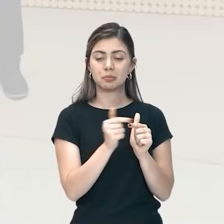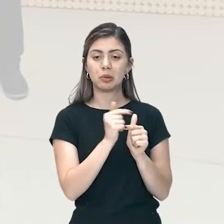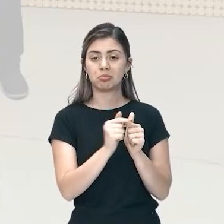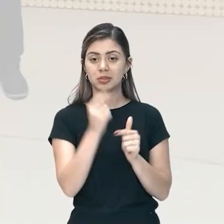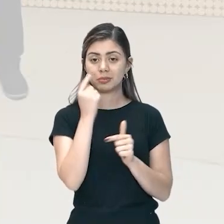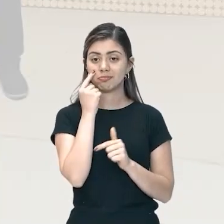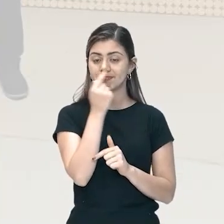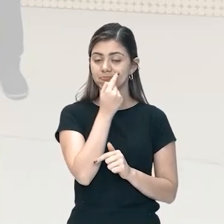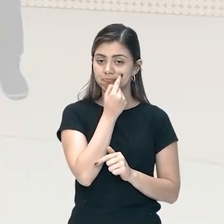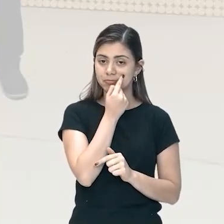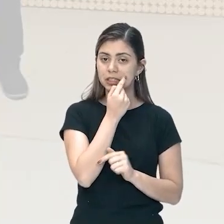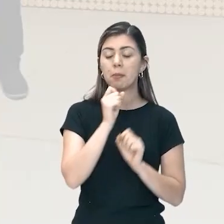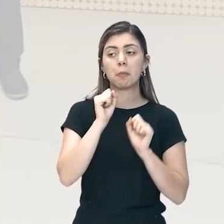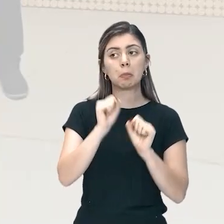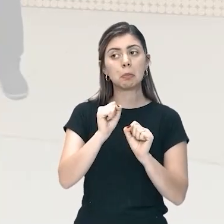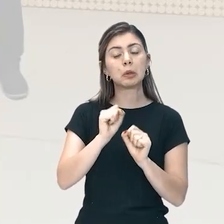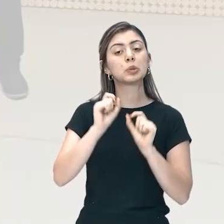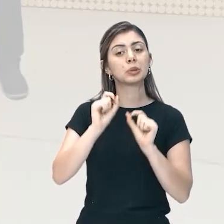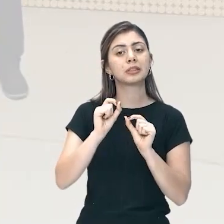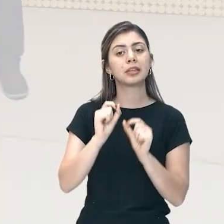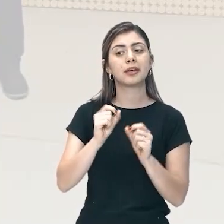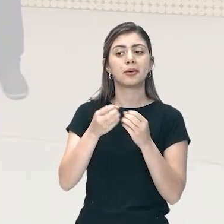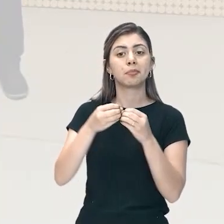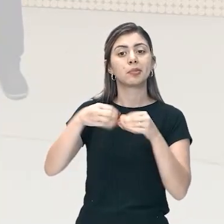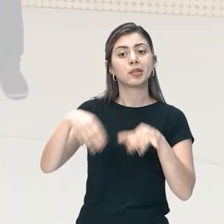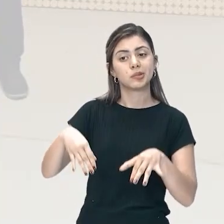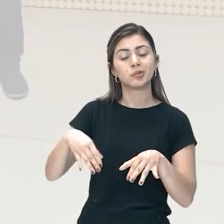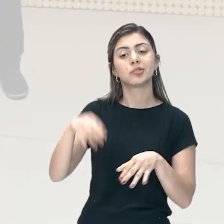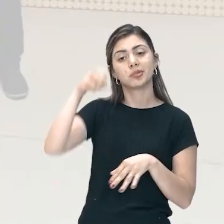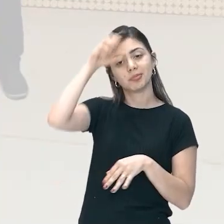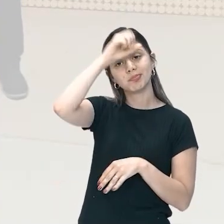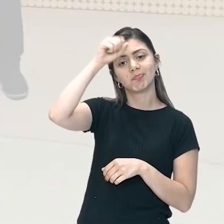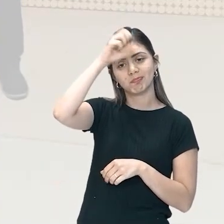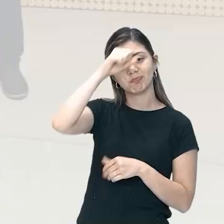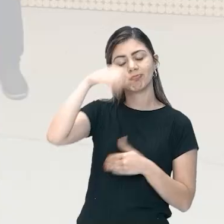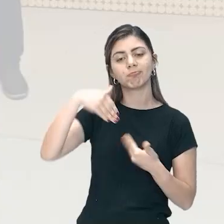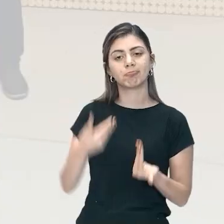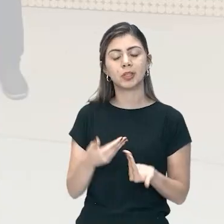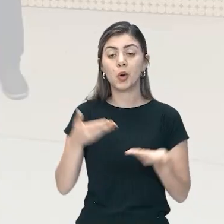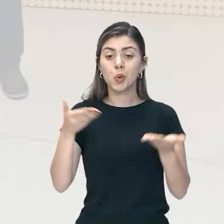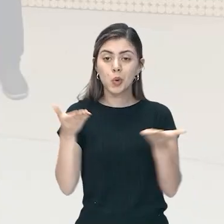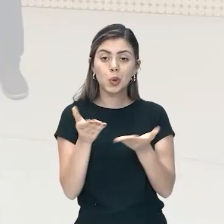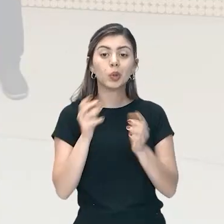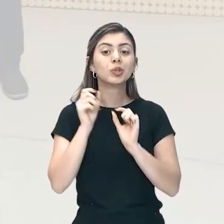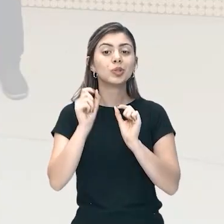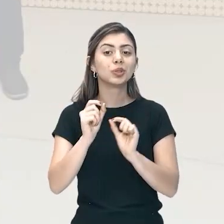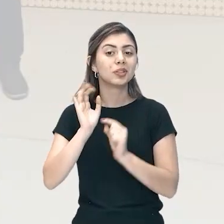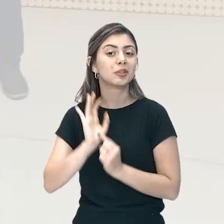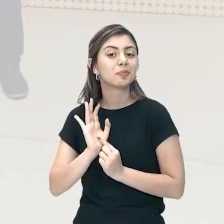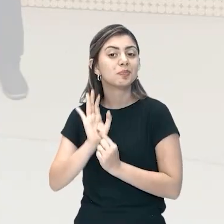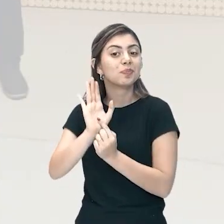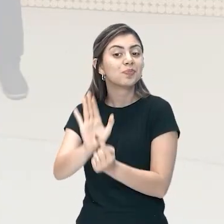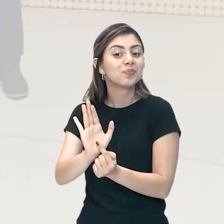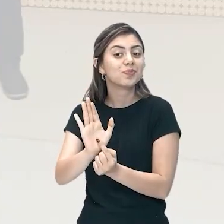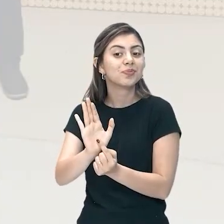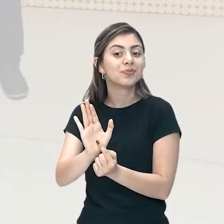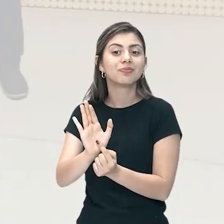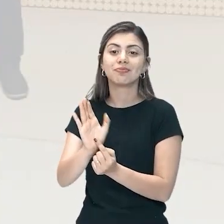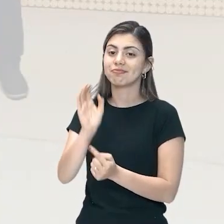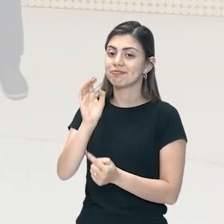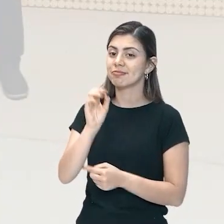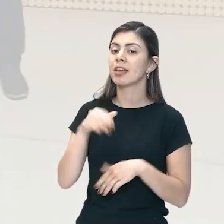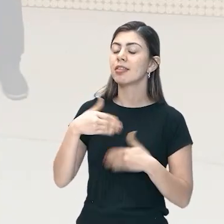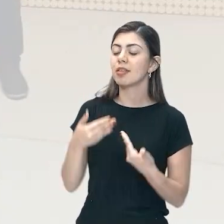visão, eles podem impactar no seu aprendizado. E por isso, hoje, eu trago aqui para vocês uma forma